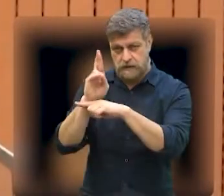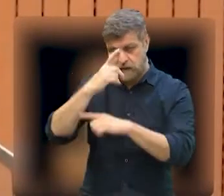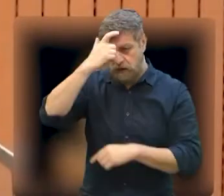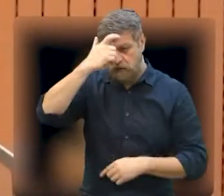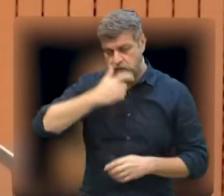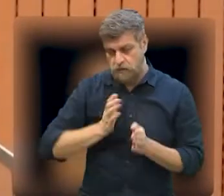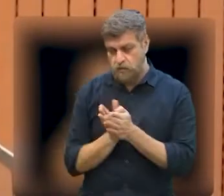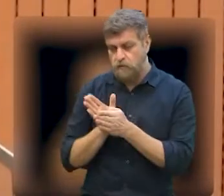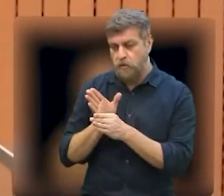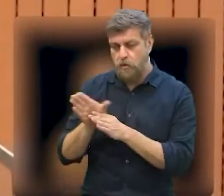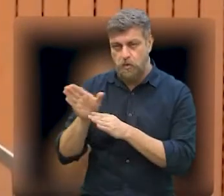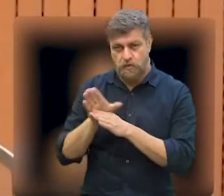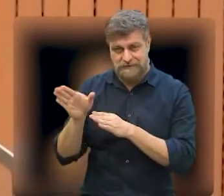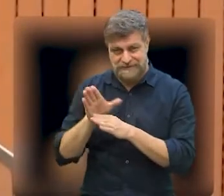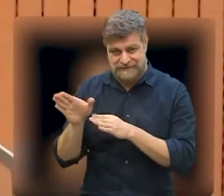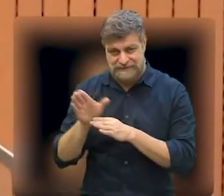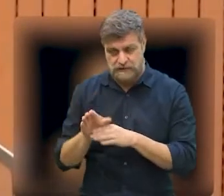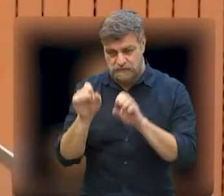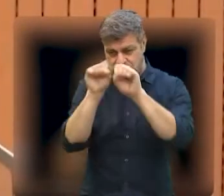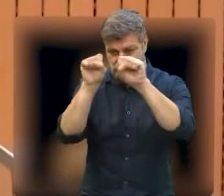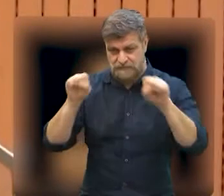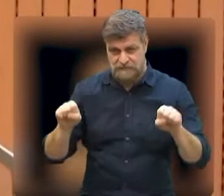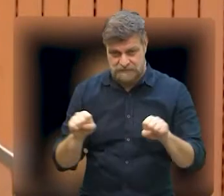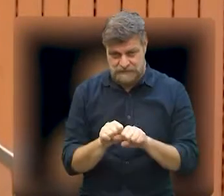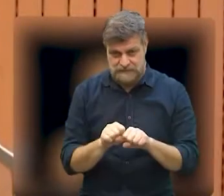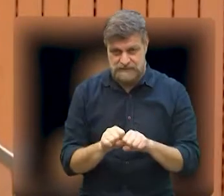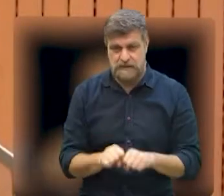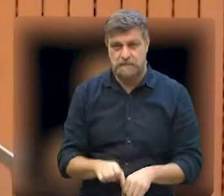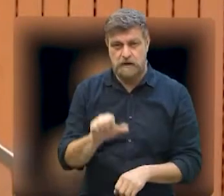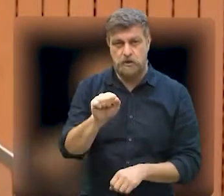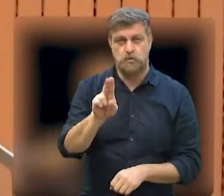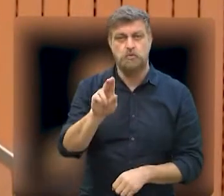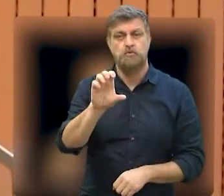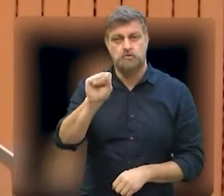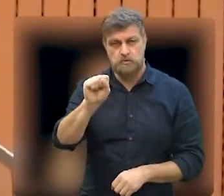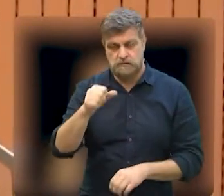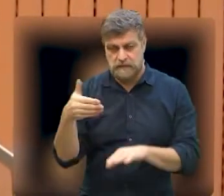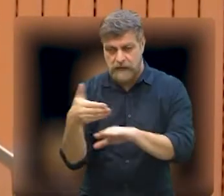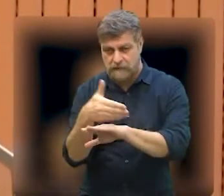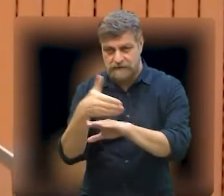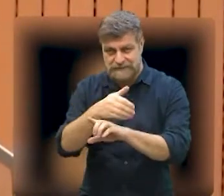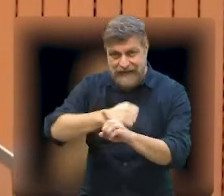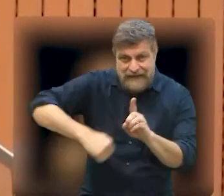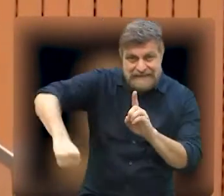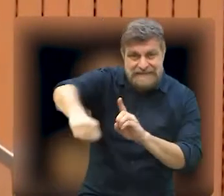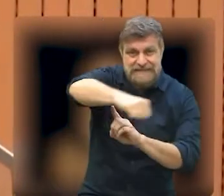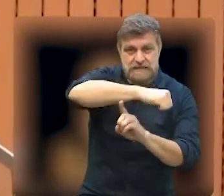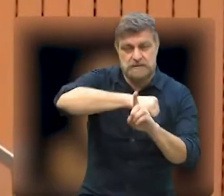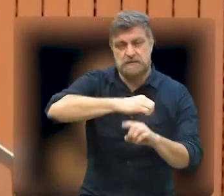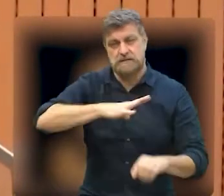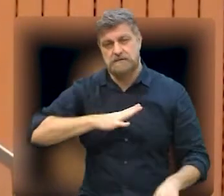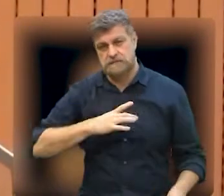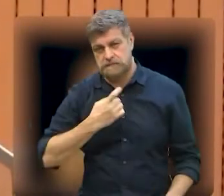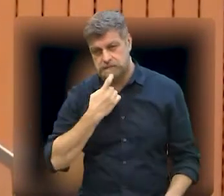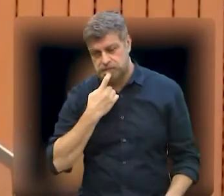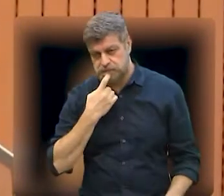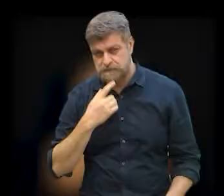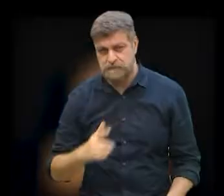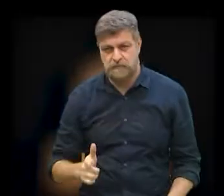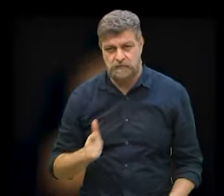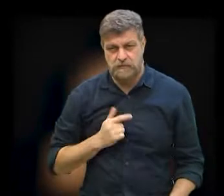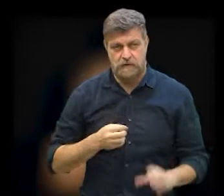Represento o CMAS, órgão do sistema descentralizado e participativo de assistência social no município,